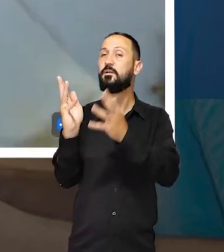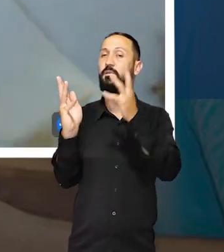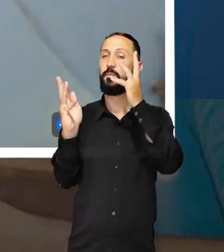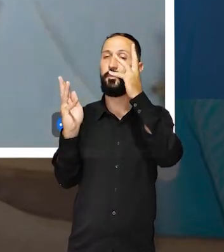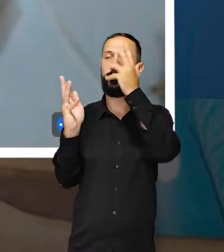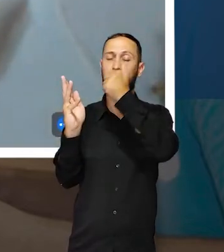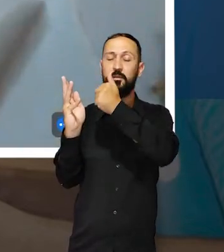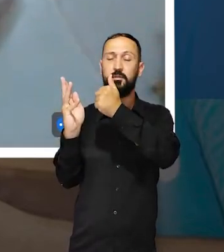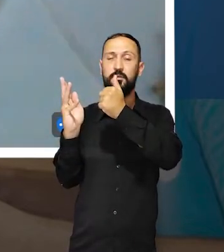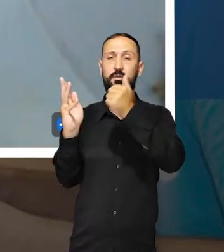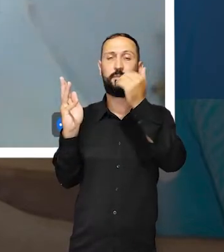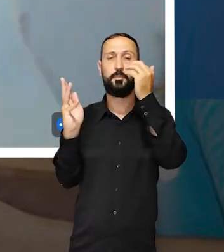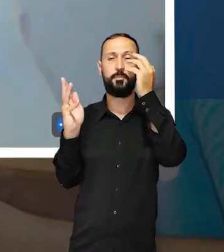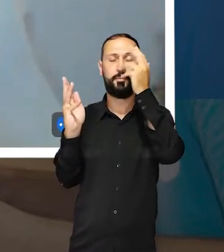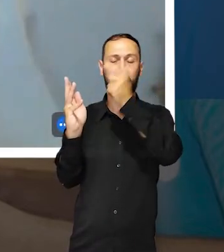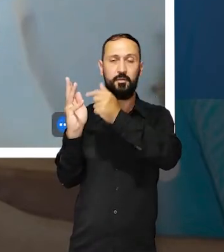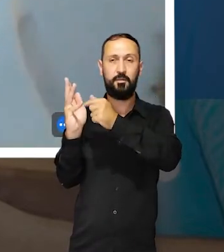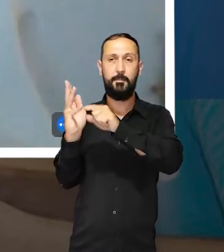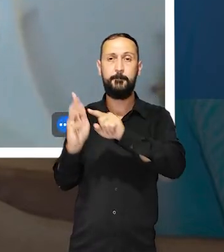seria tão belo,